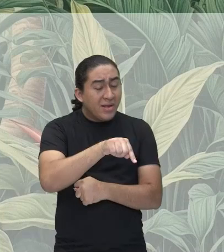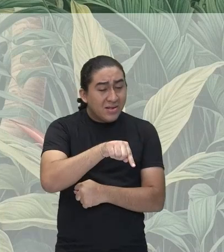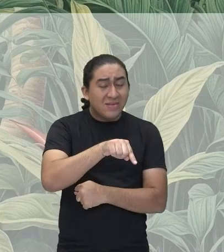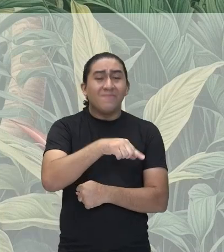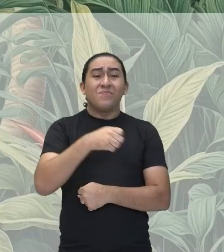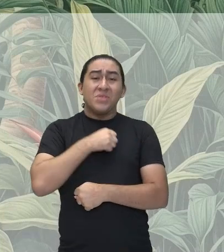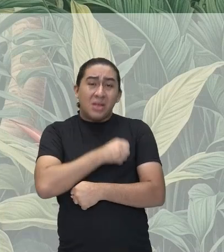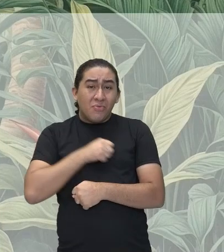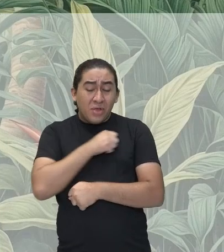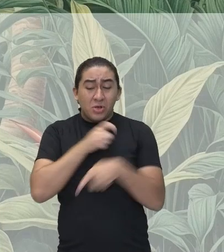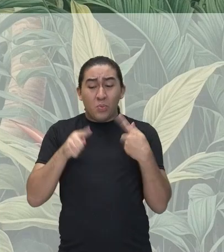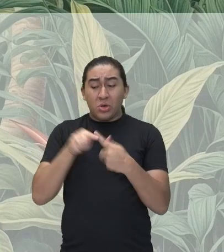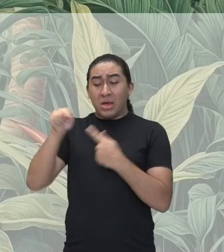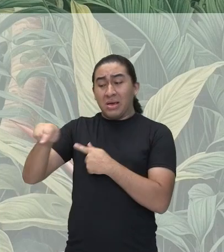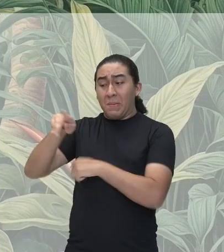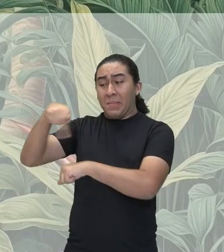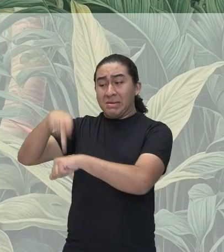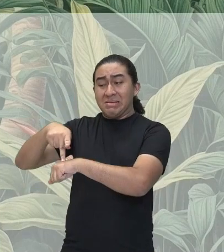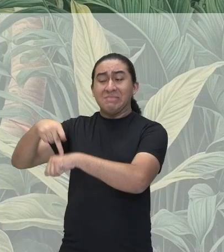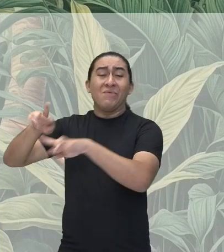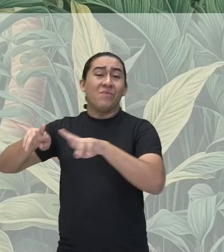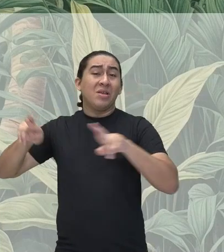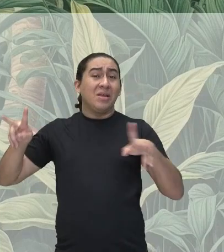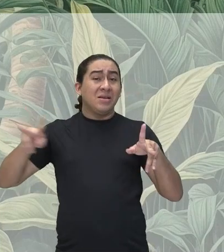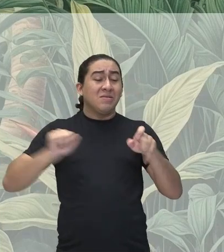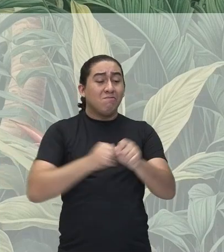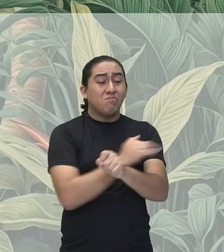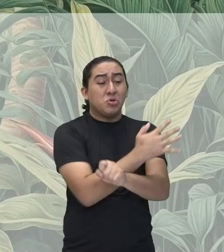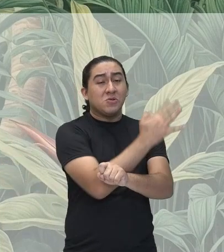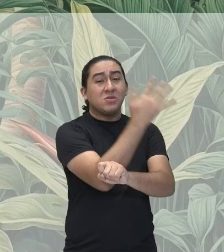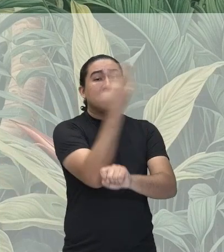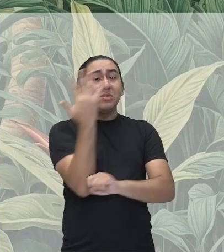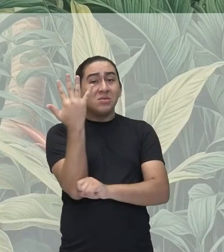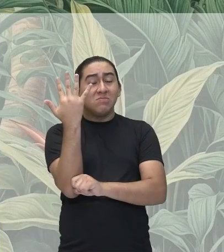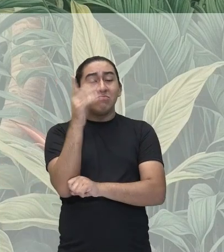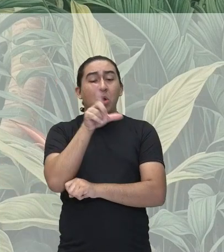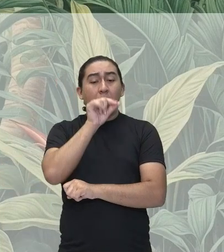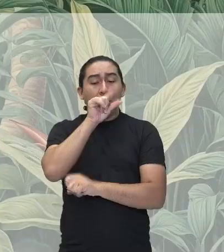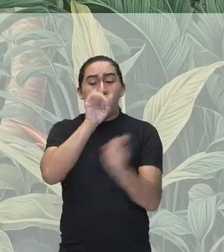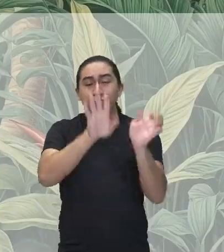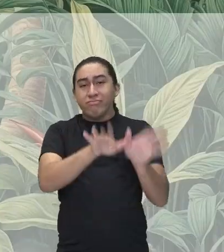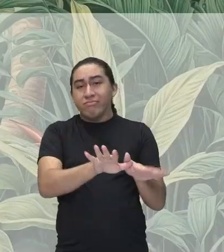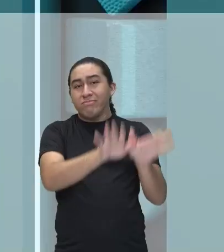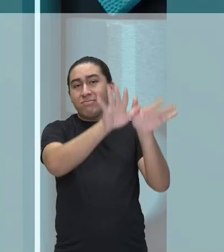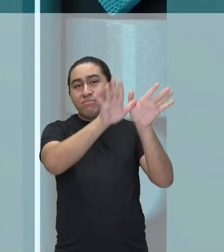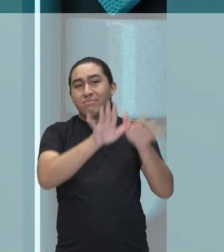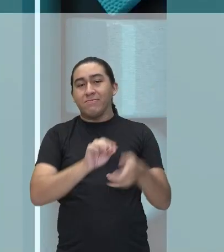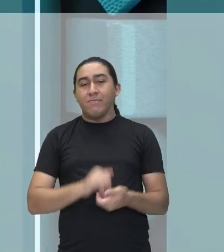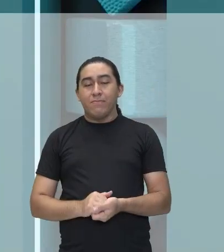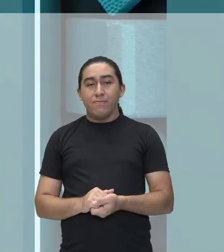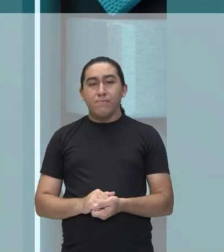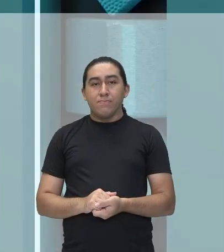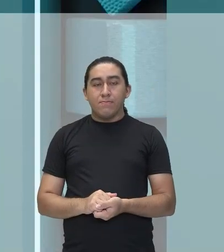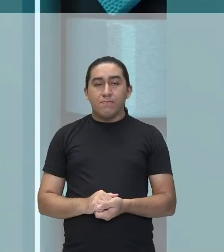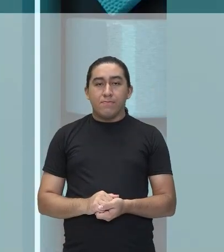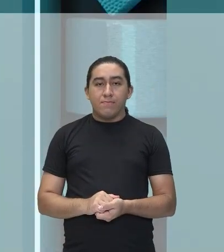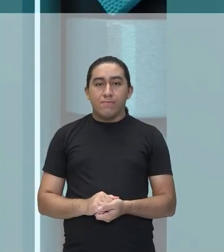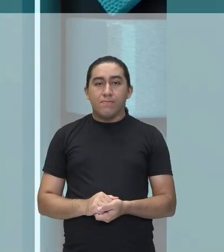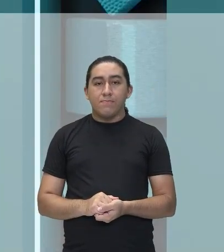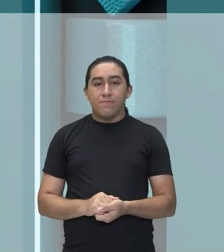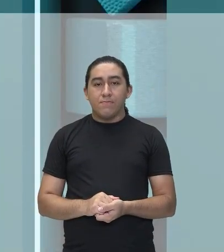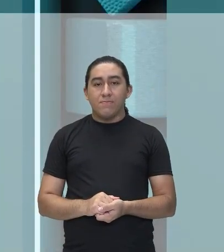cá. Sei que ainda viste as palmeiras, onde canta o sabiá. Olha aí, até